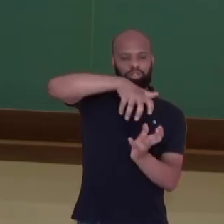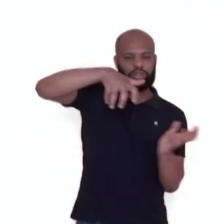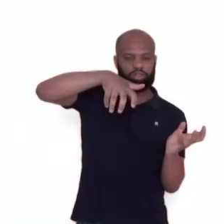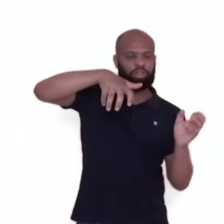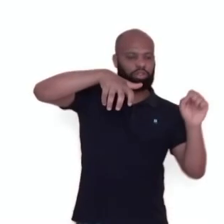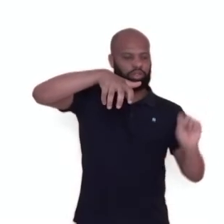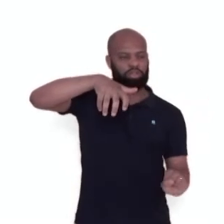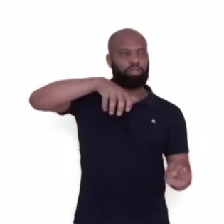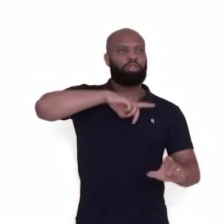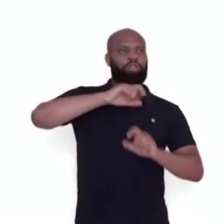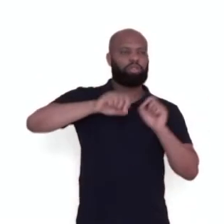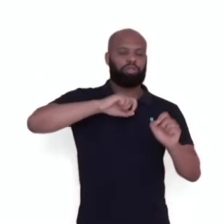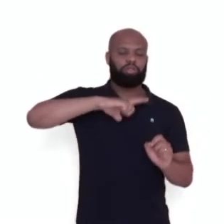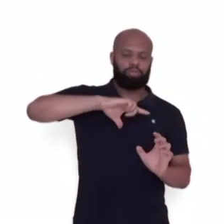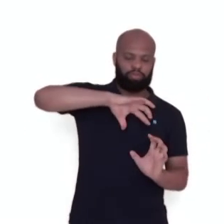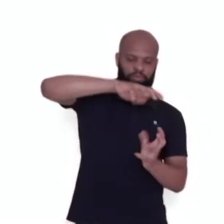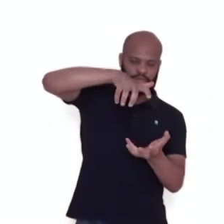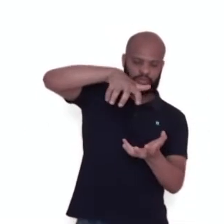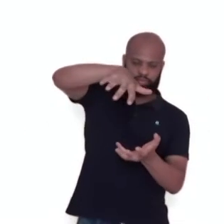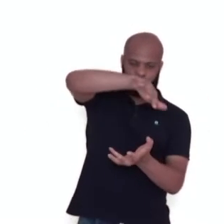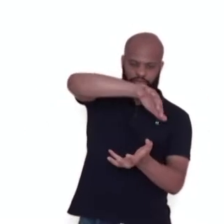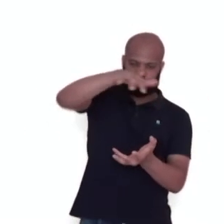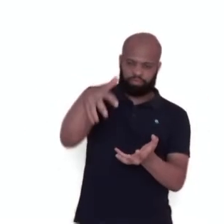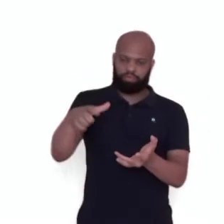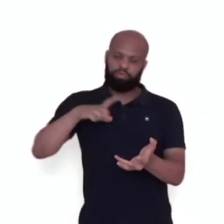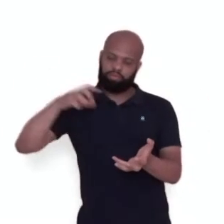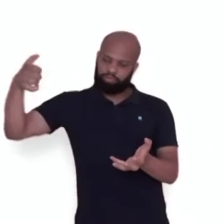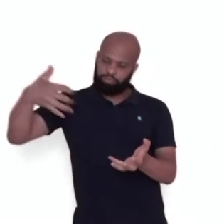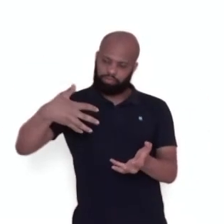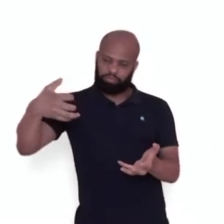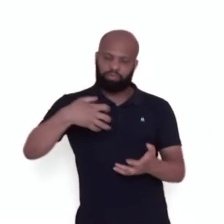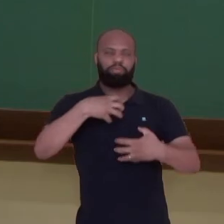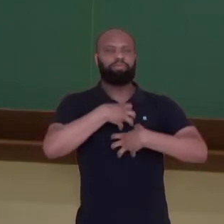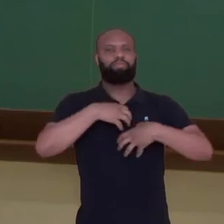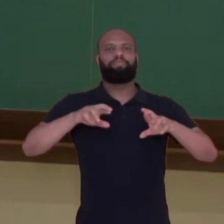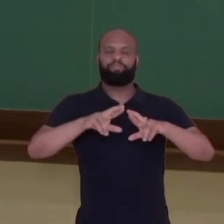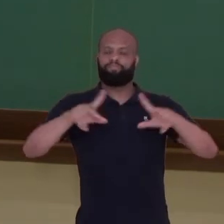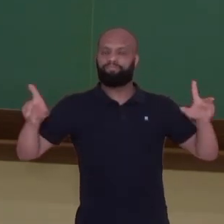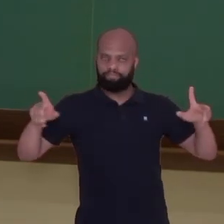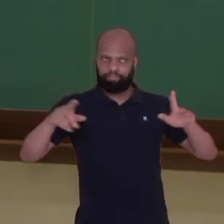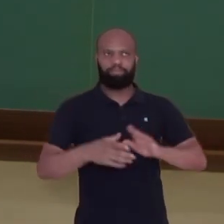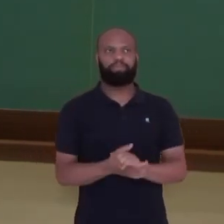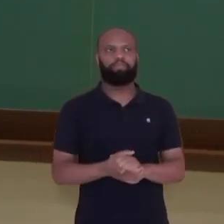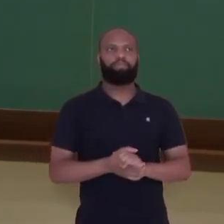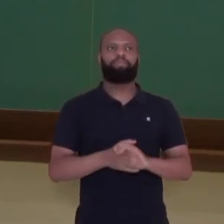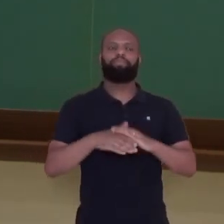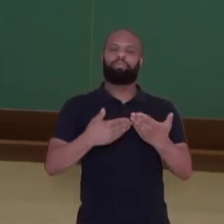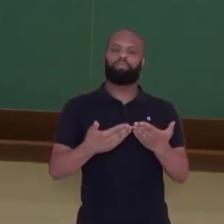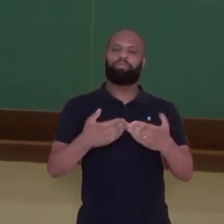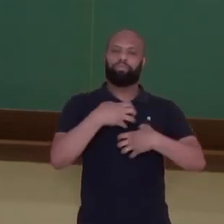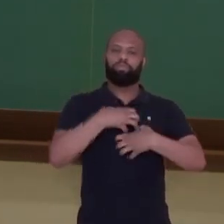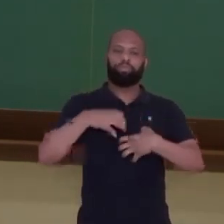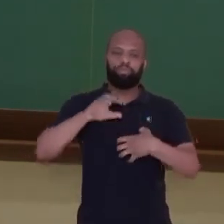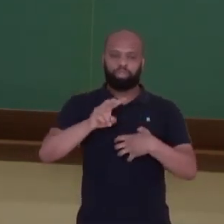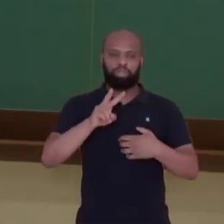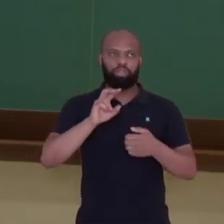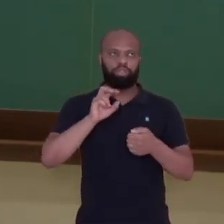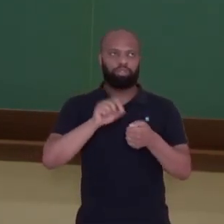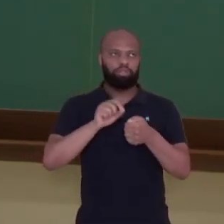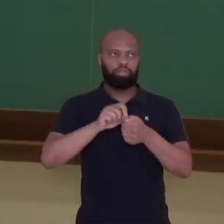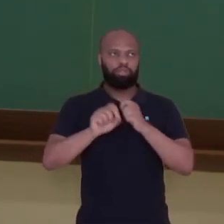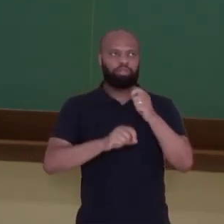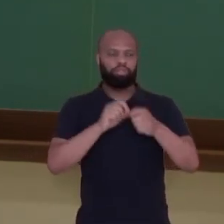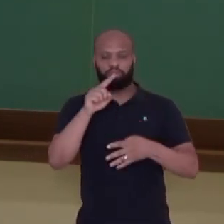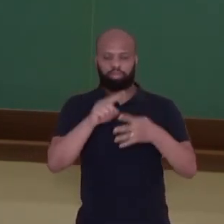a superfície terrestre vai se iluminar de maneira desigual, provocando, então, as